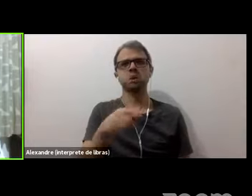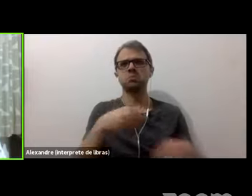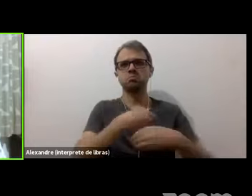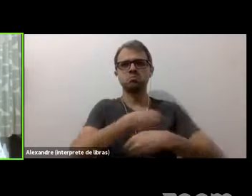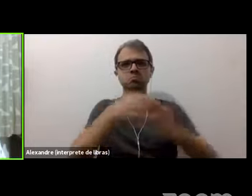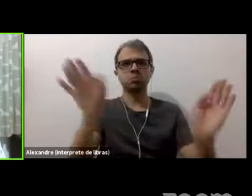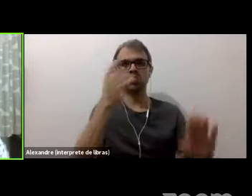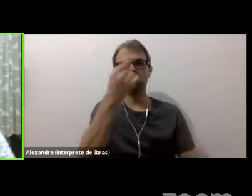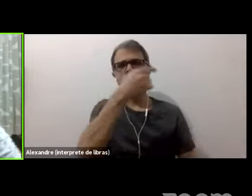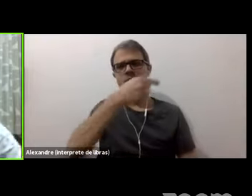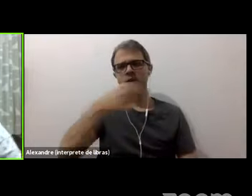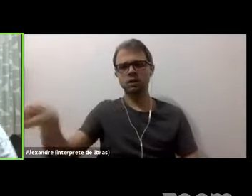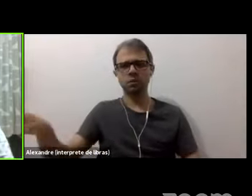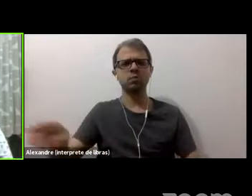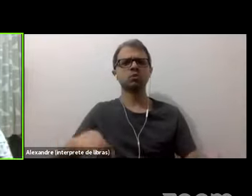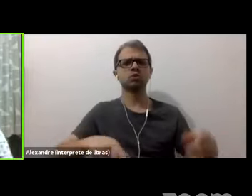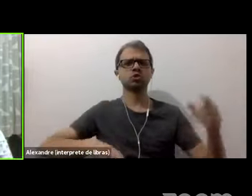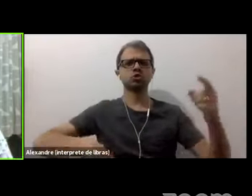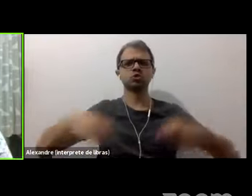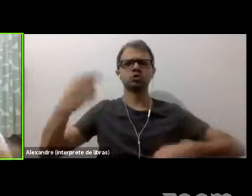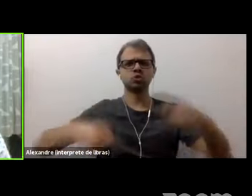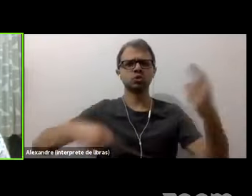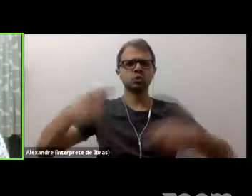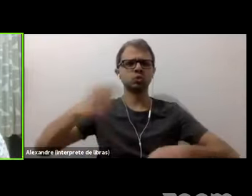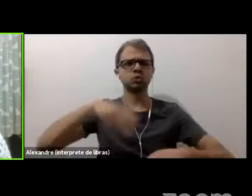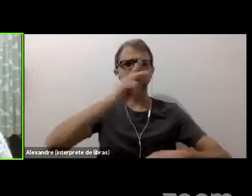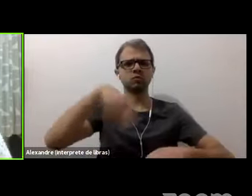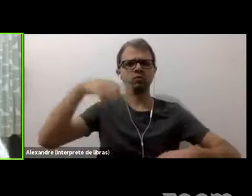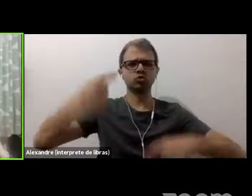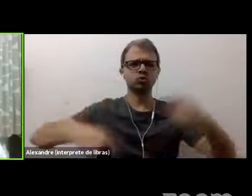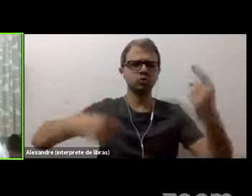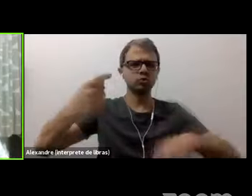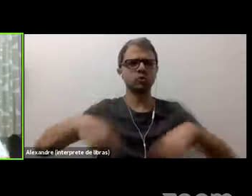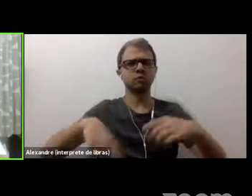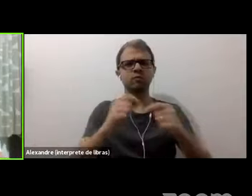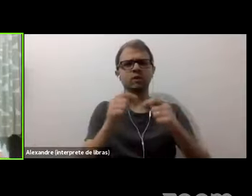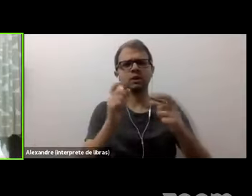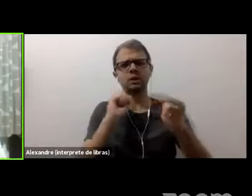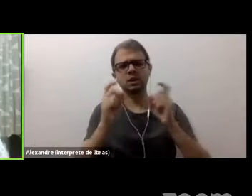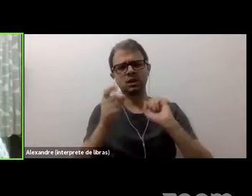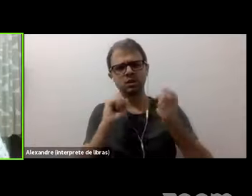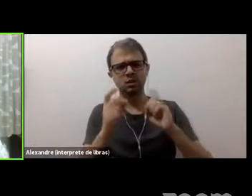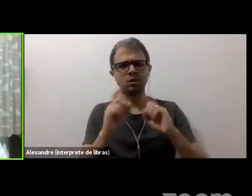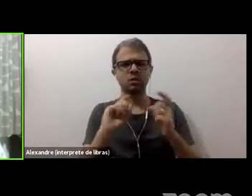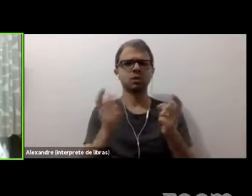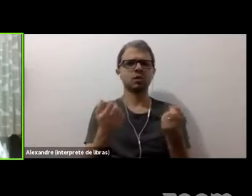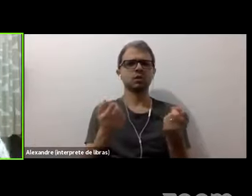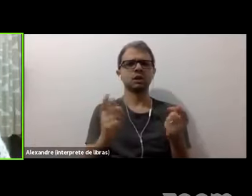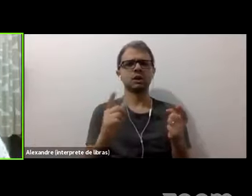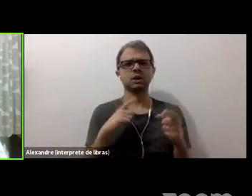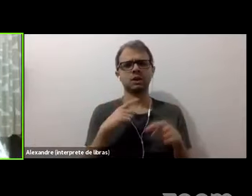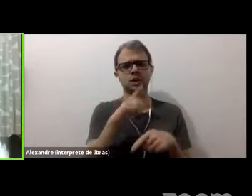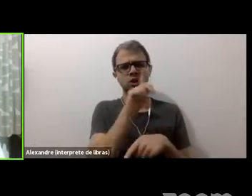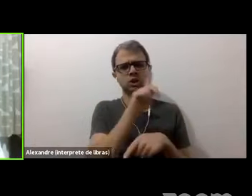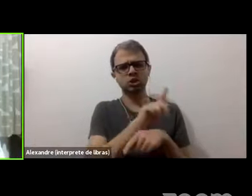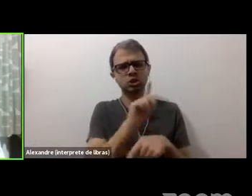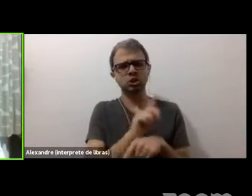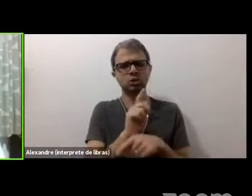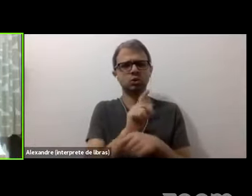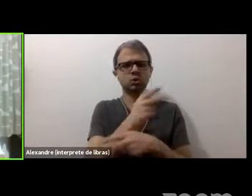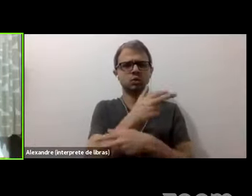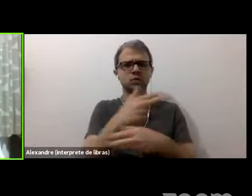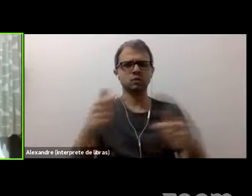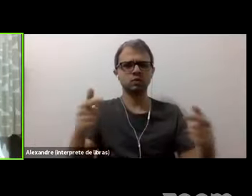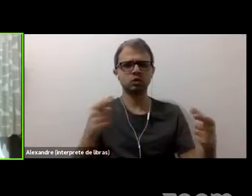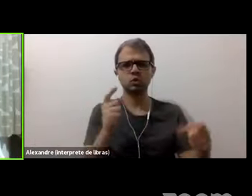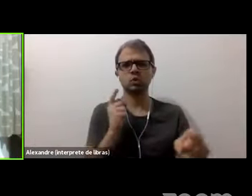debatida na rede, fez parte de reunião de professores, encontros de gestores, e tinha um link em que